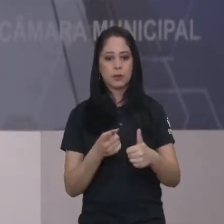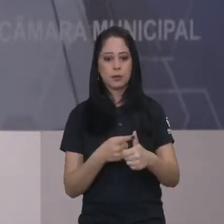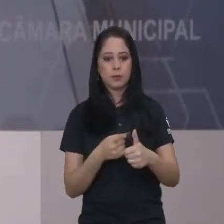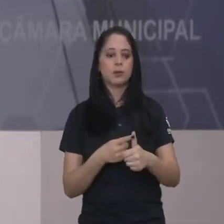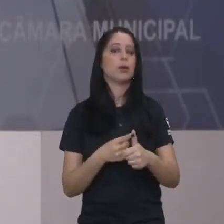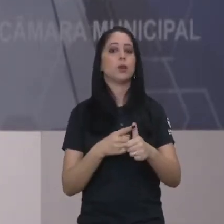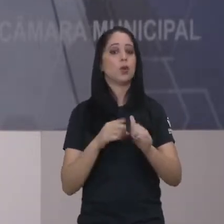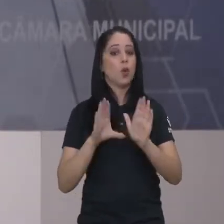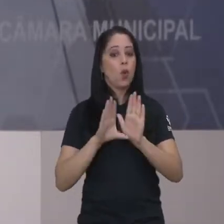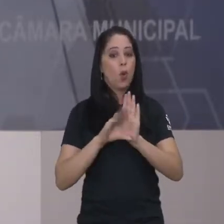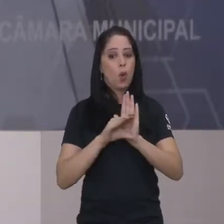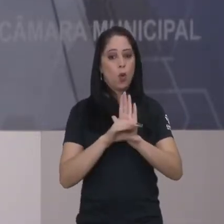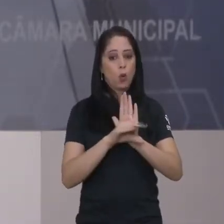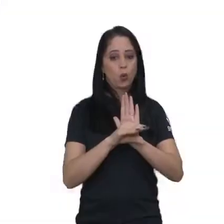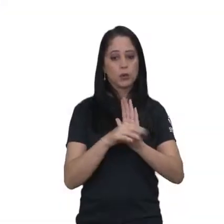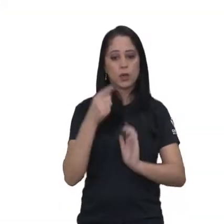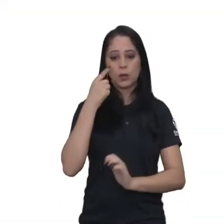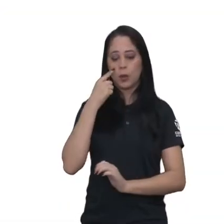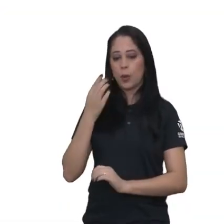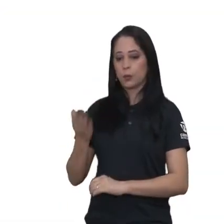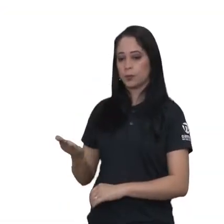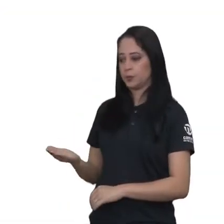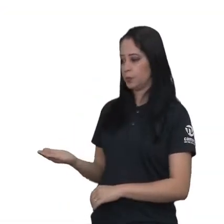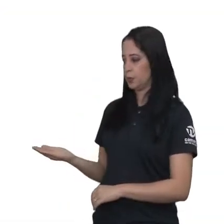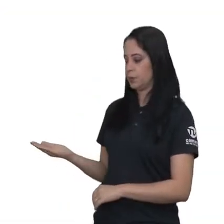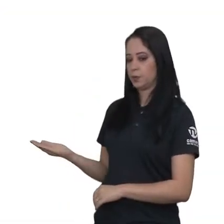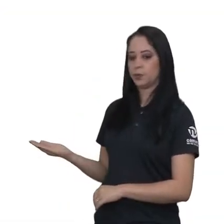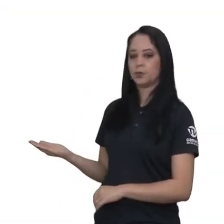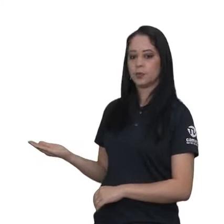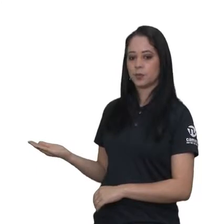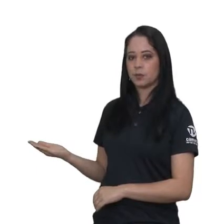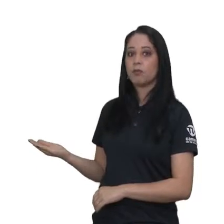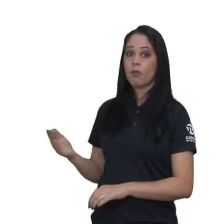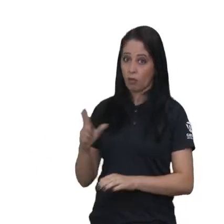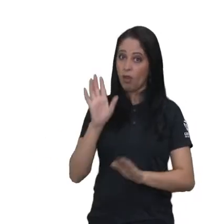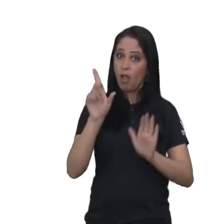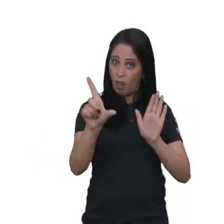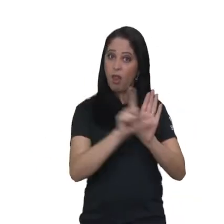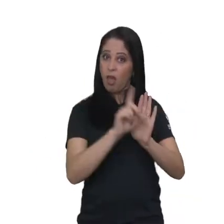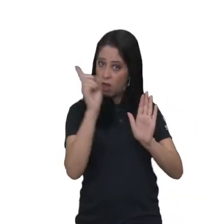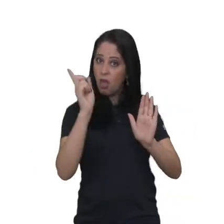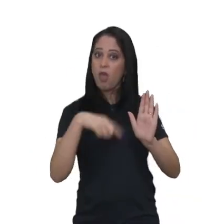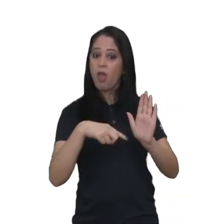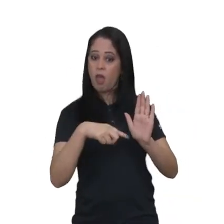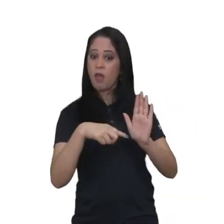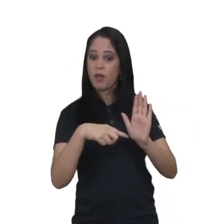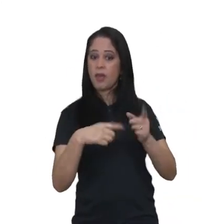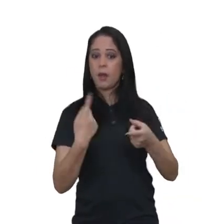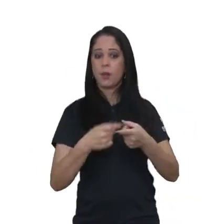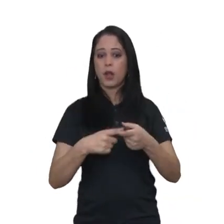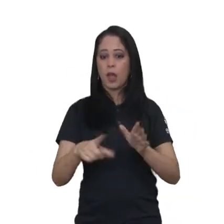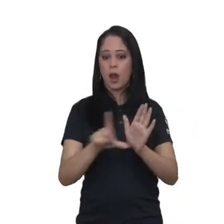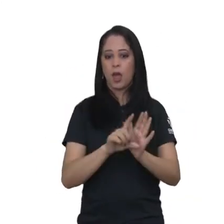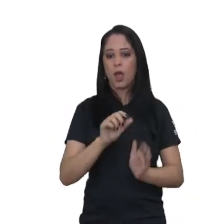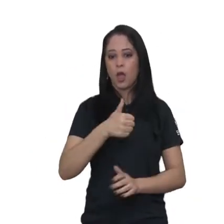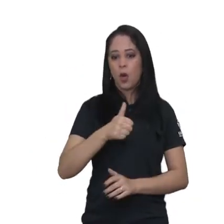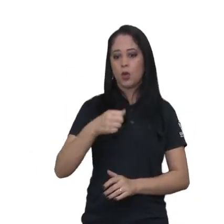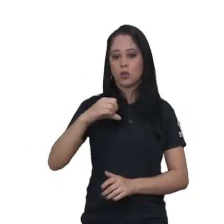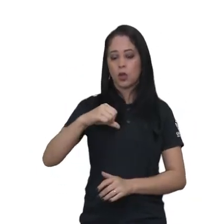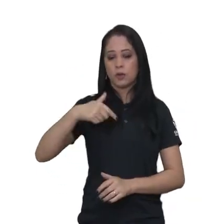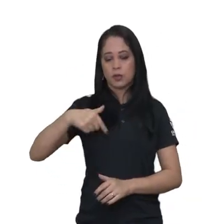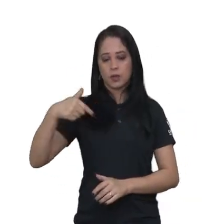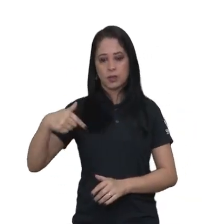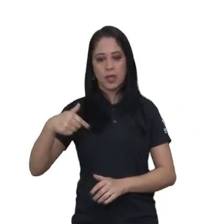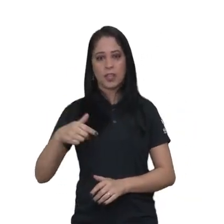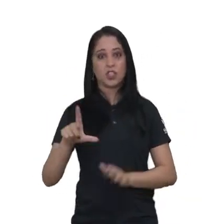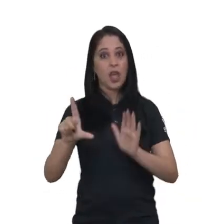Primeiro, o conceito de regularização fundiária que nós trabalhamos, ele é o conceito legal, que foi dado pela 11977, que